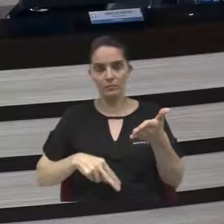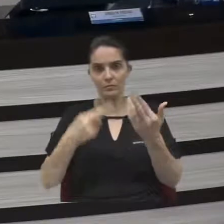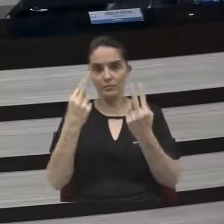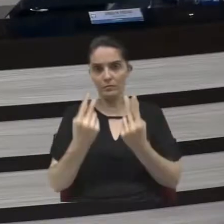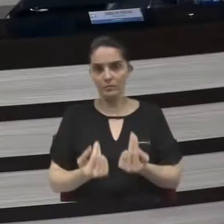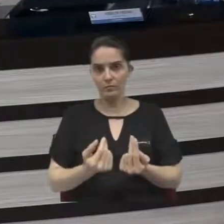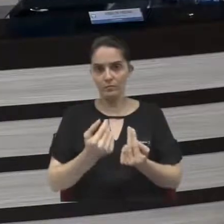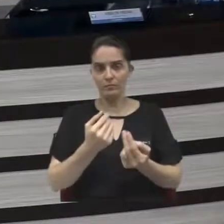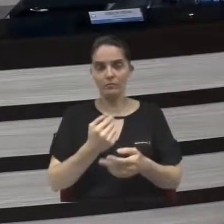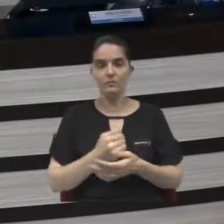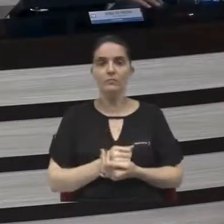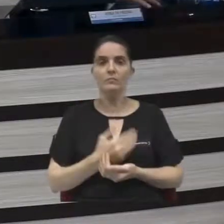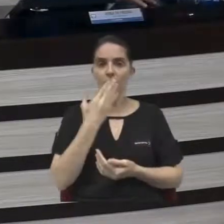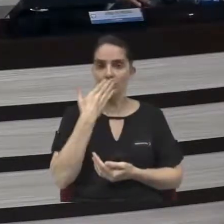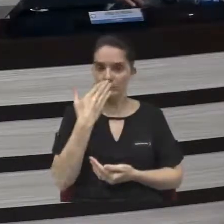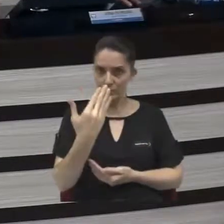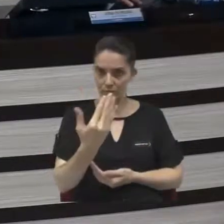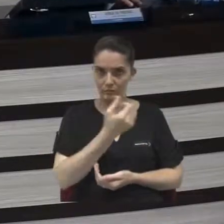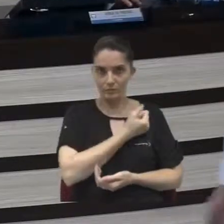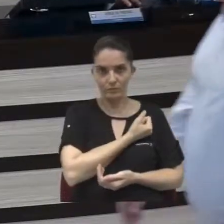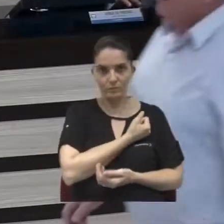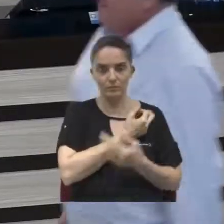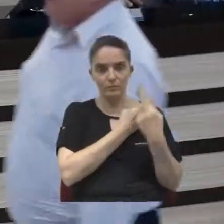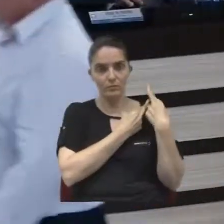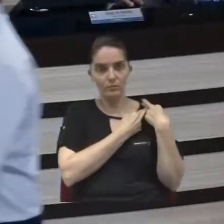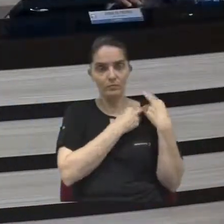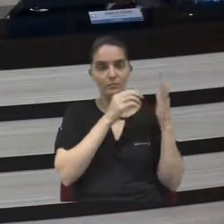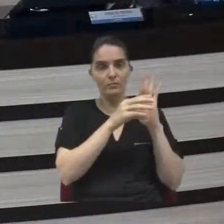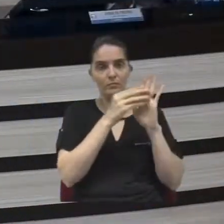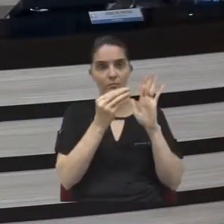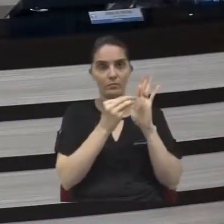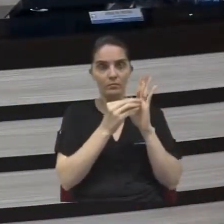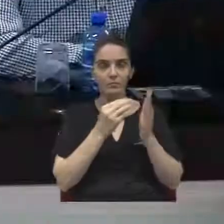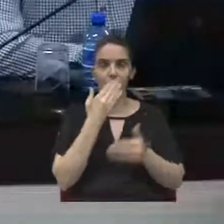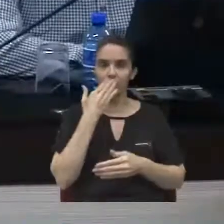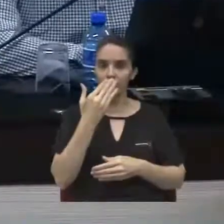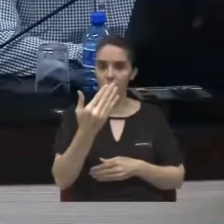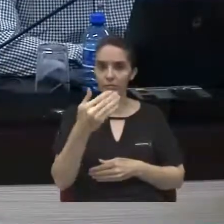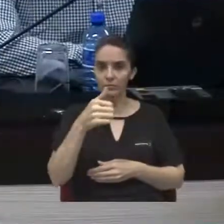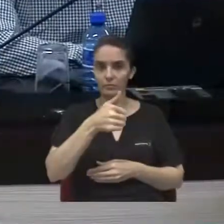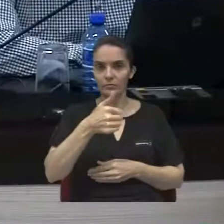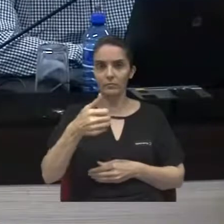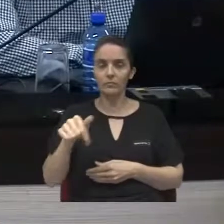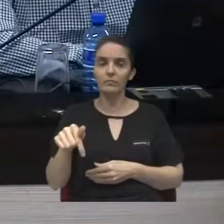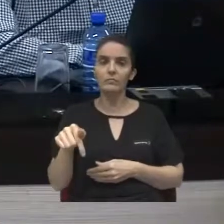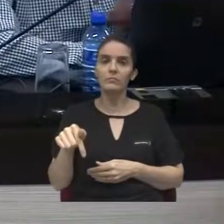pelo número, autor e a ementa. Requerimento